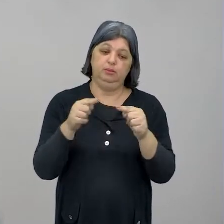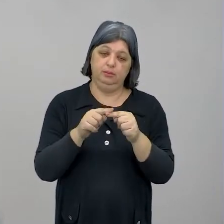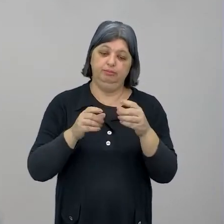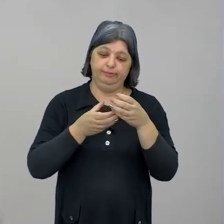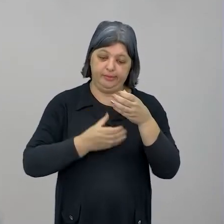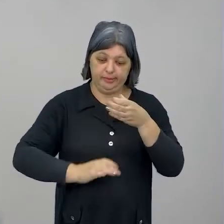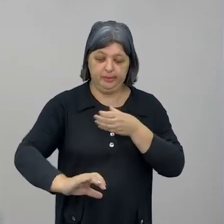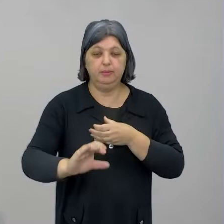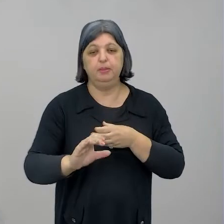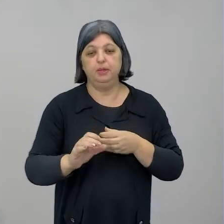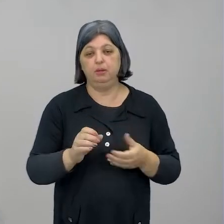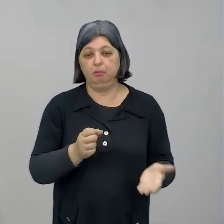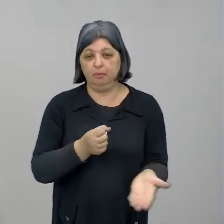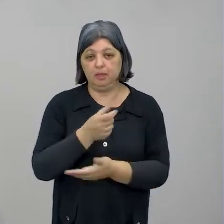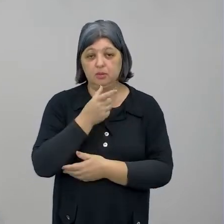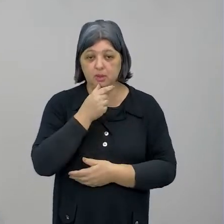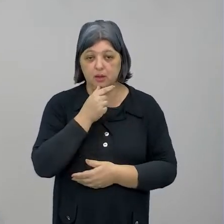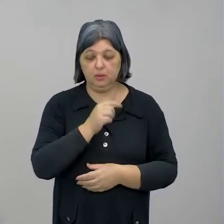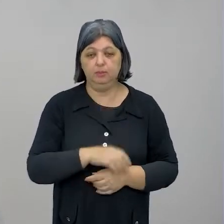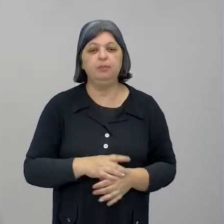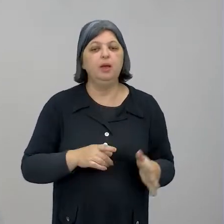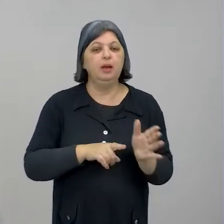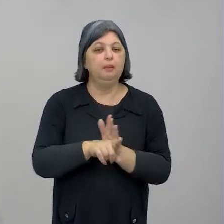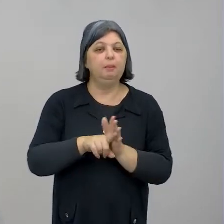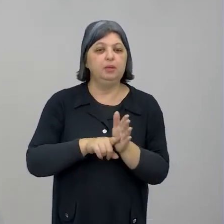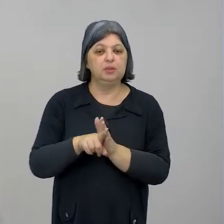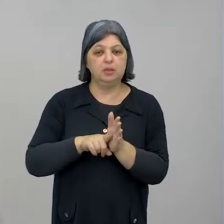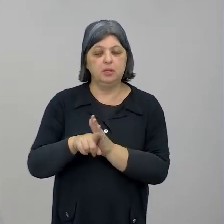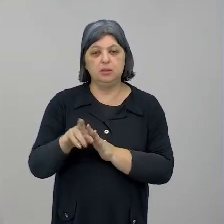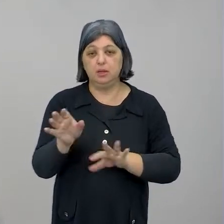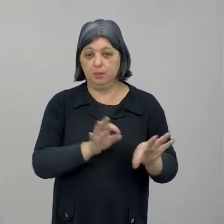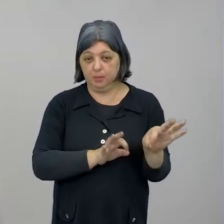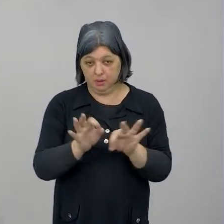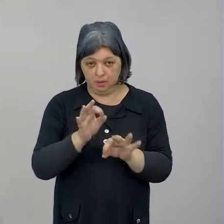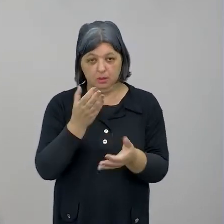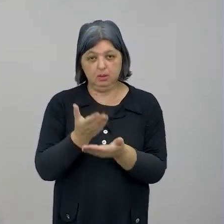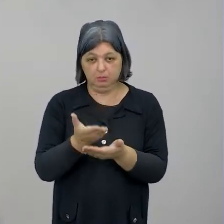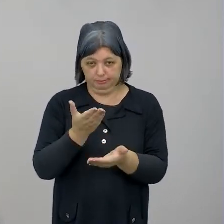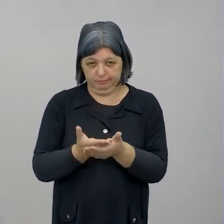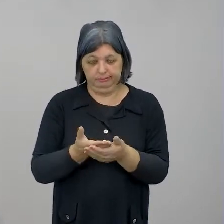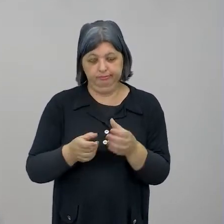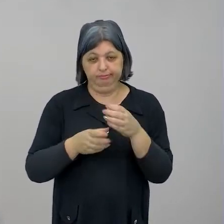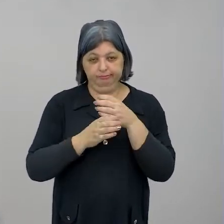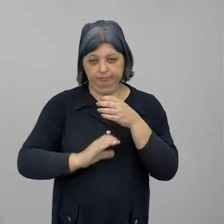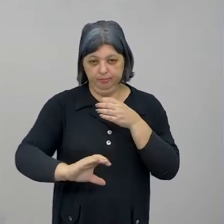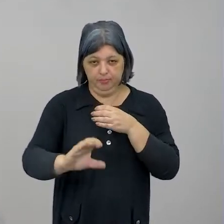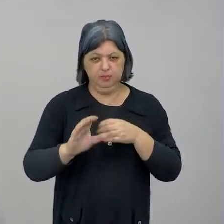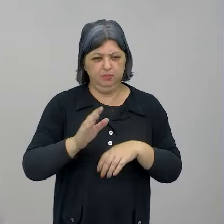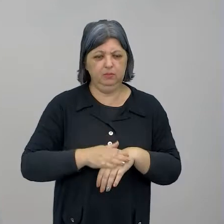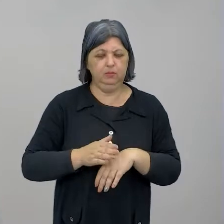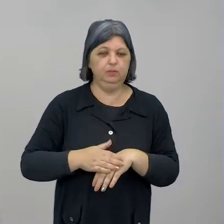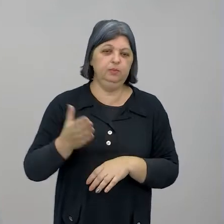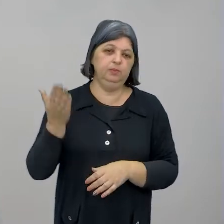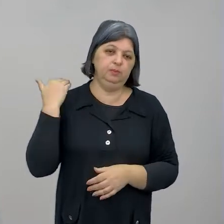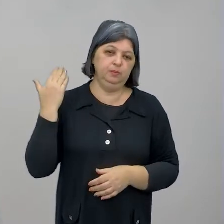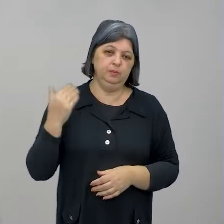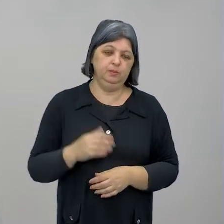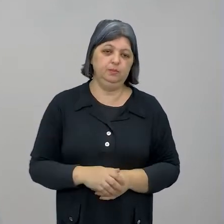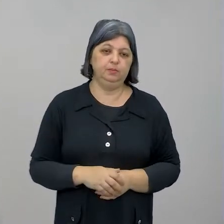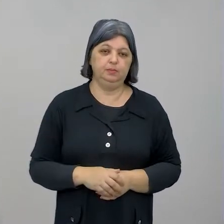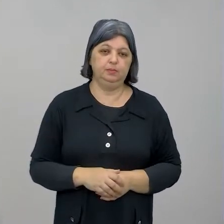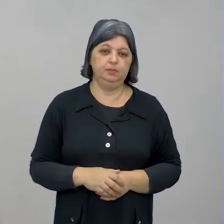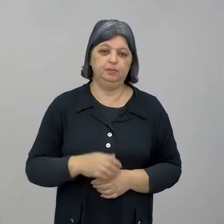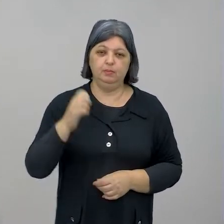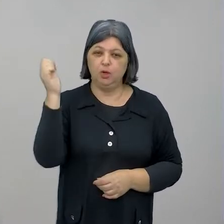aí, numa pesquisa que para eu elaborar, né, a aula sobre saneamento básico eu tinha feito, o Brasil ele